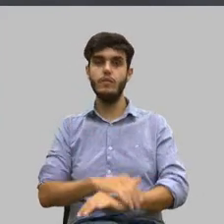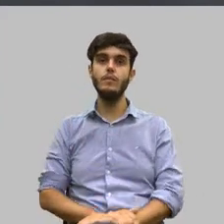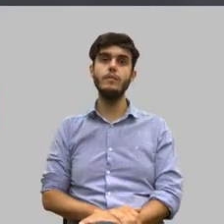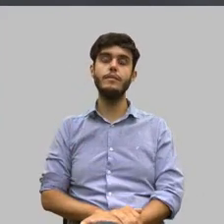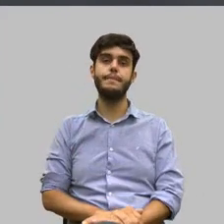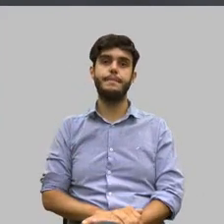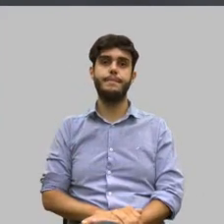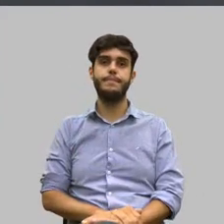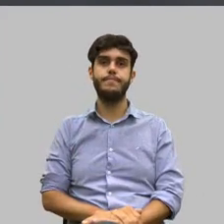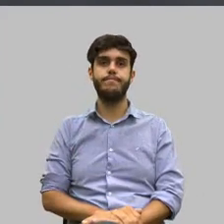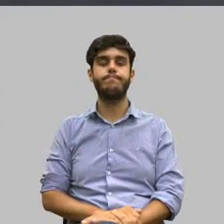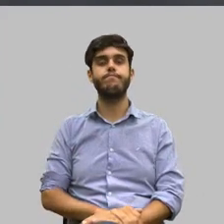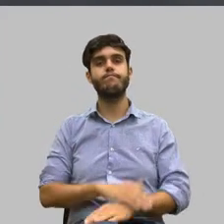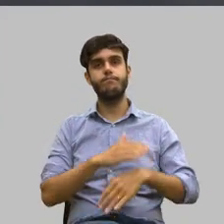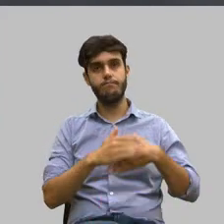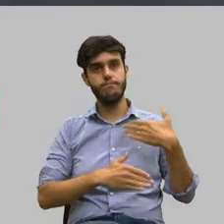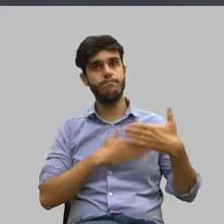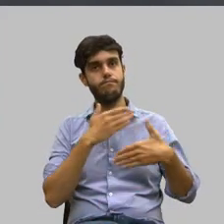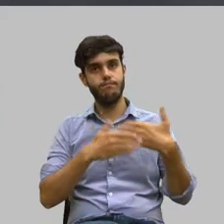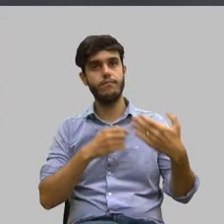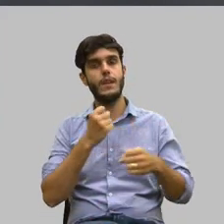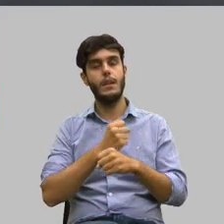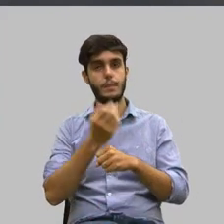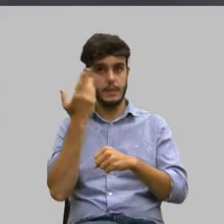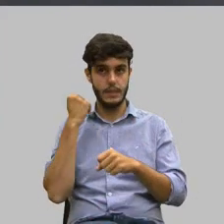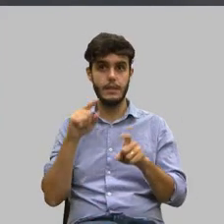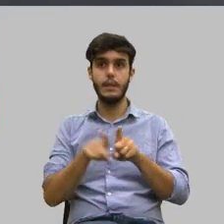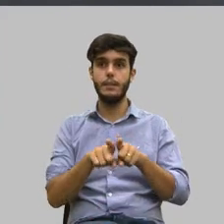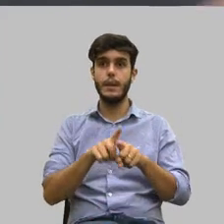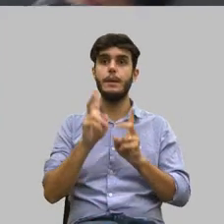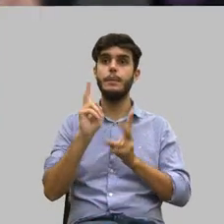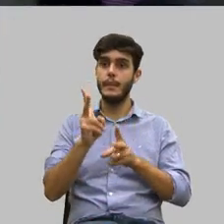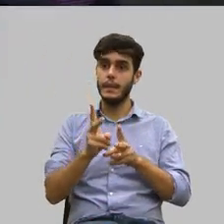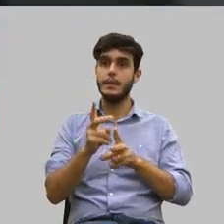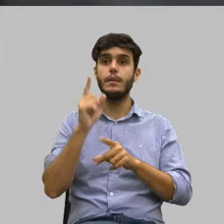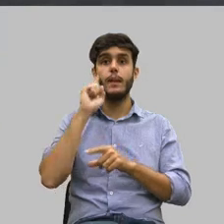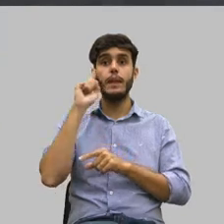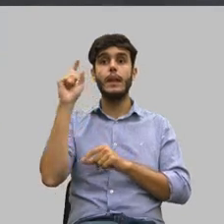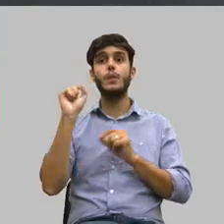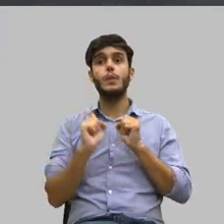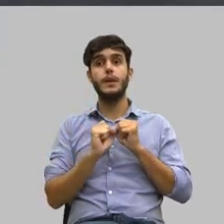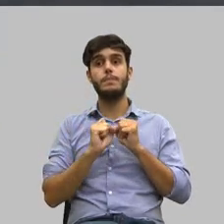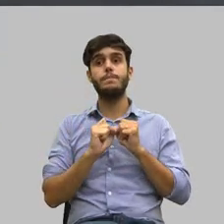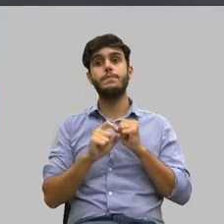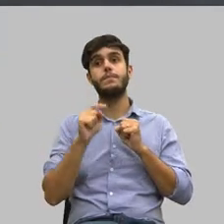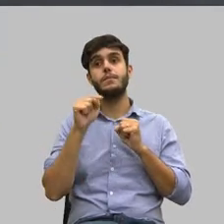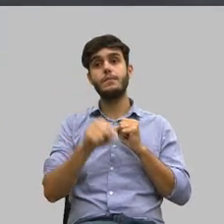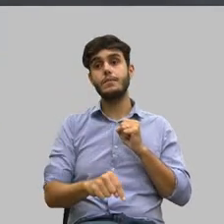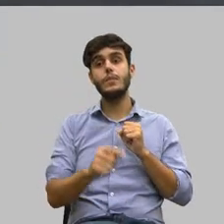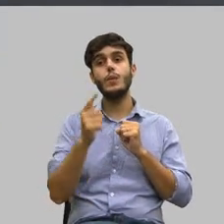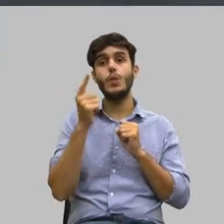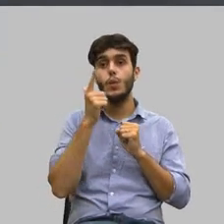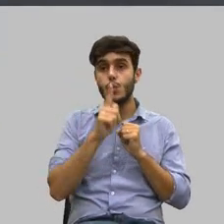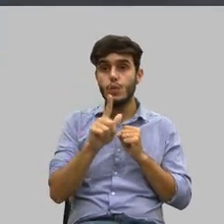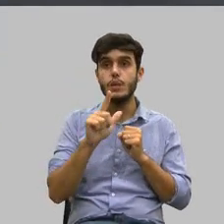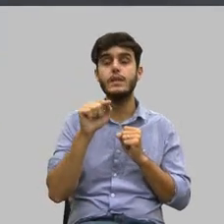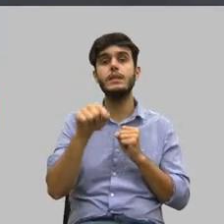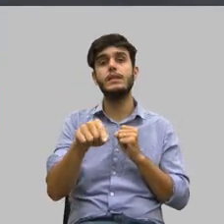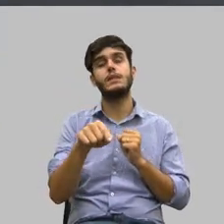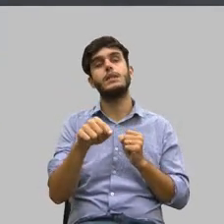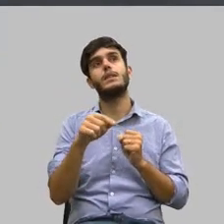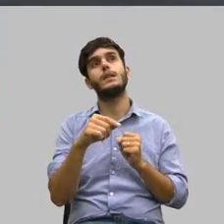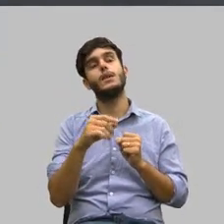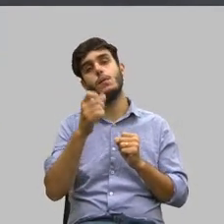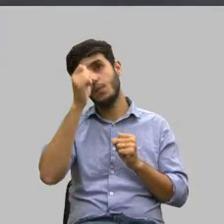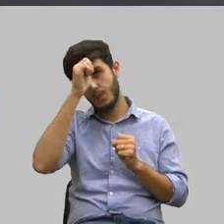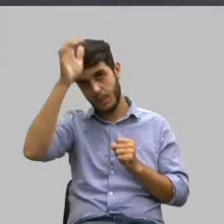foi caminhando e o ano passado também da mesma forma e a ideia era que acordado entre nós bombeiros e a intendência isso